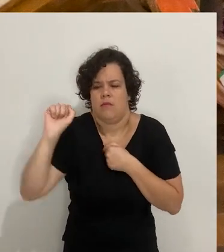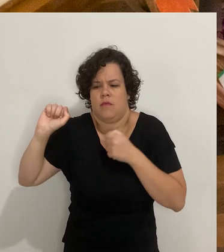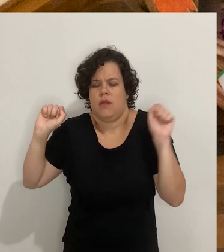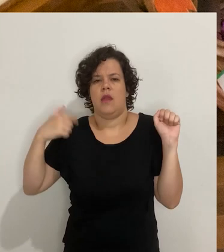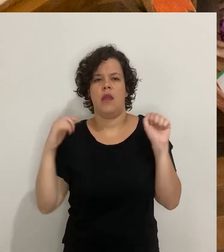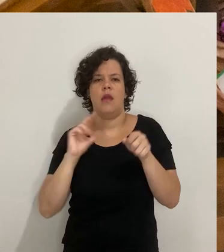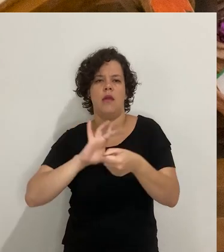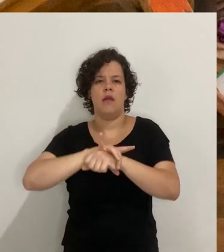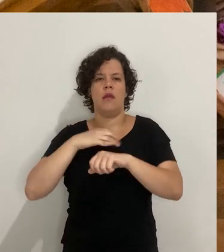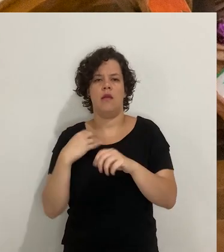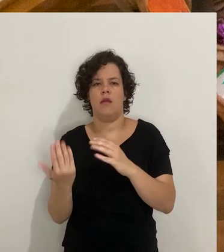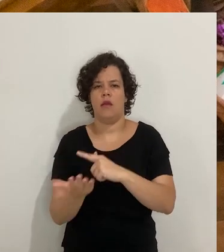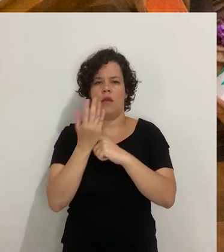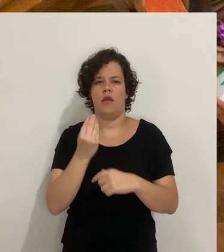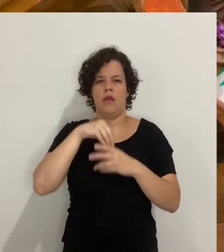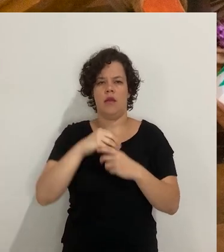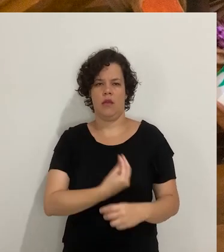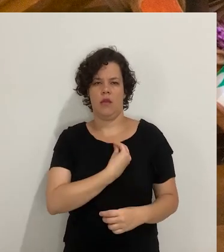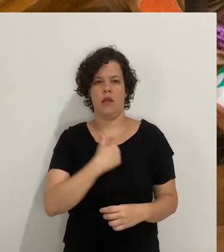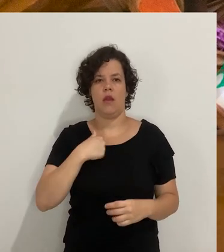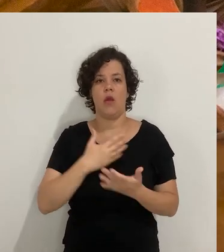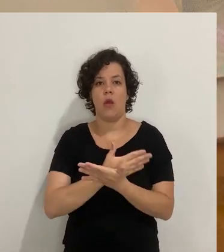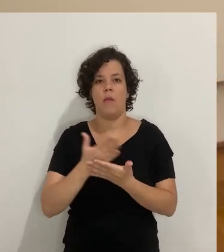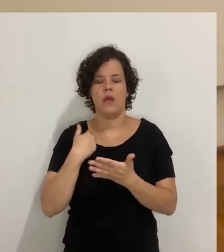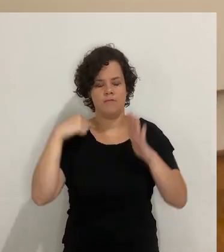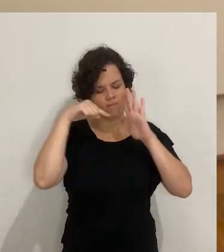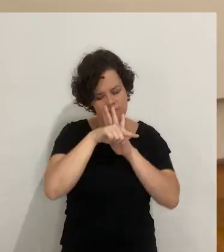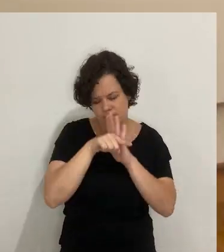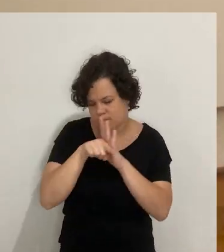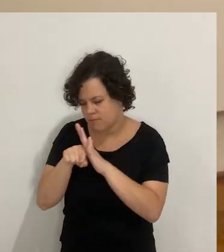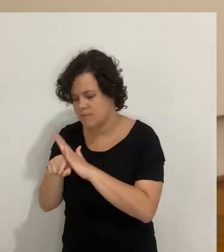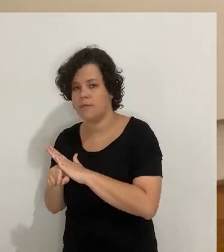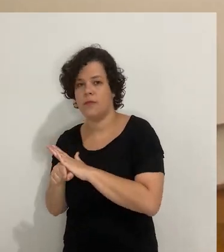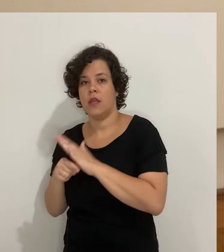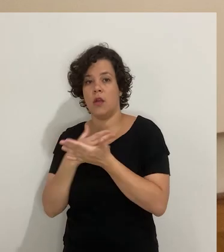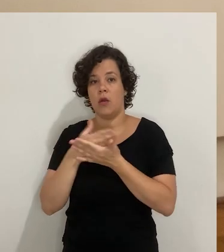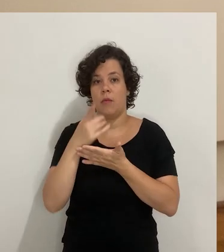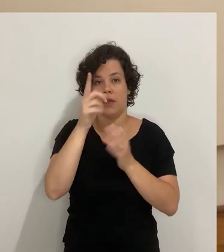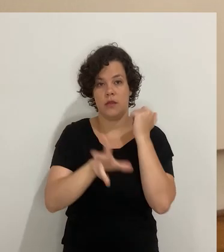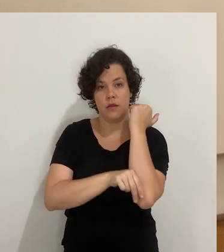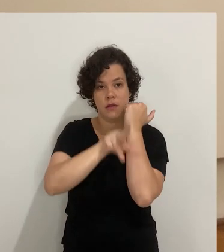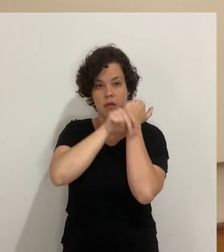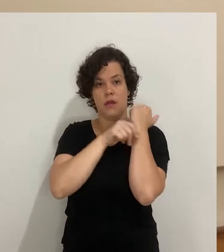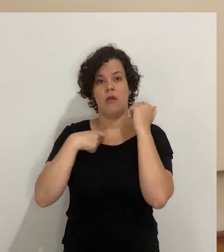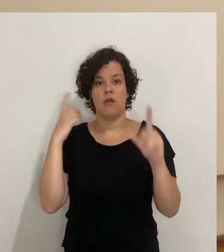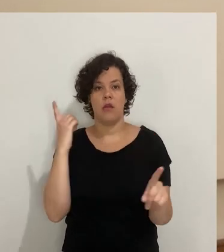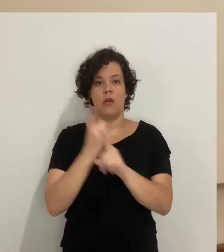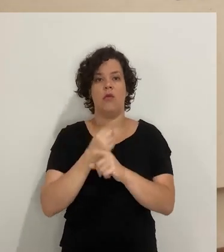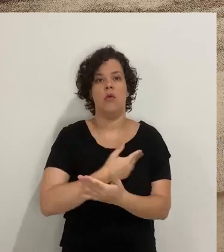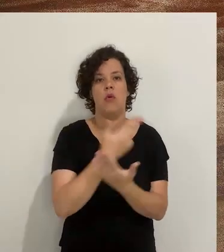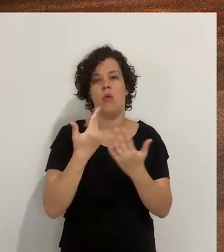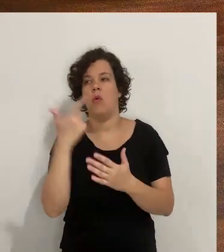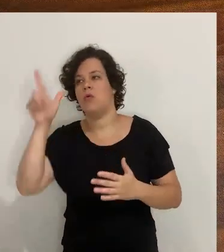trago para a minha vida, começam a entrar num processo de pesquisa. A Trôpega Eternidade dos Rastros 2022. Eu encontro